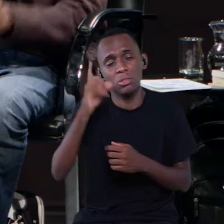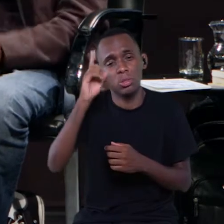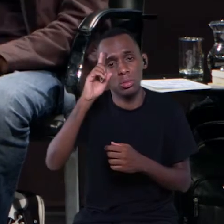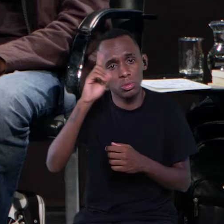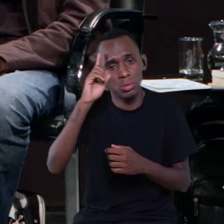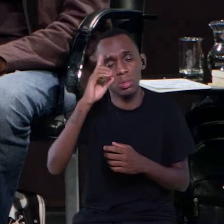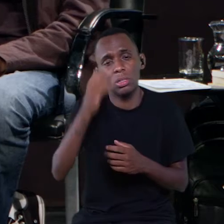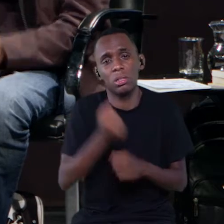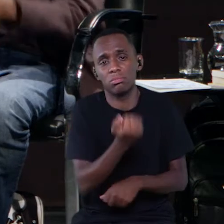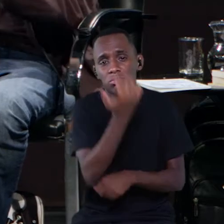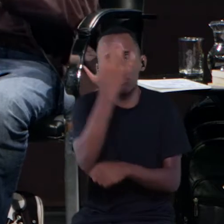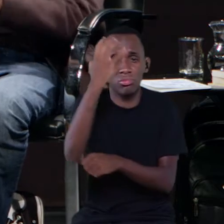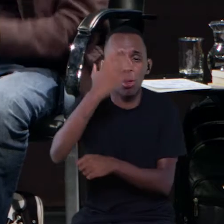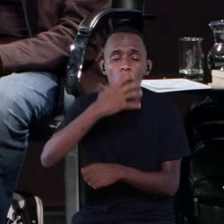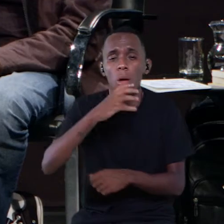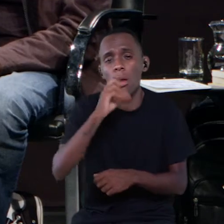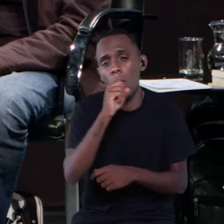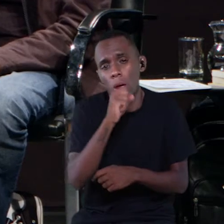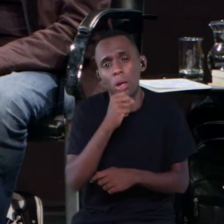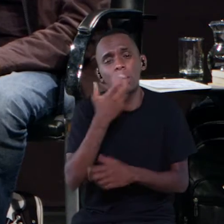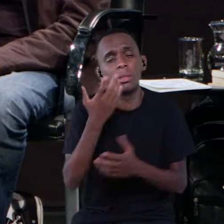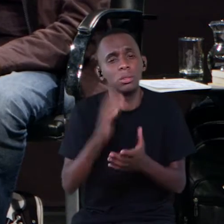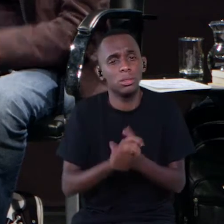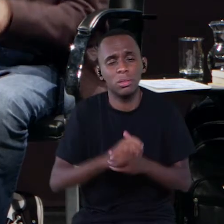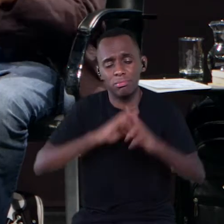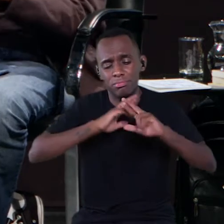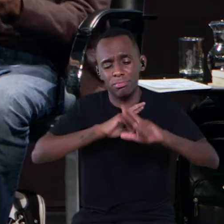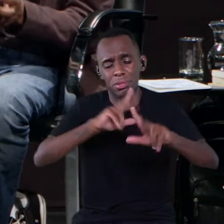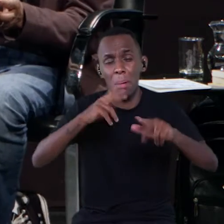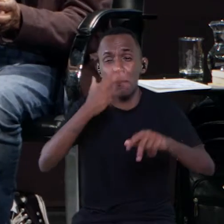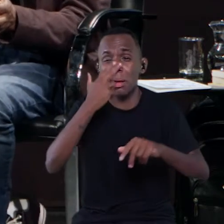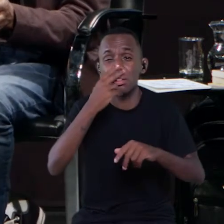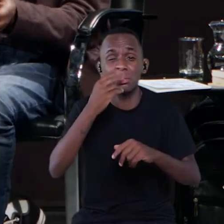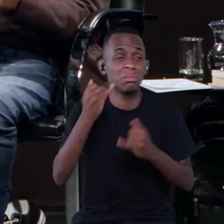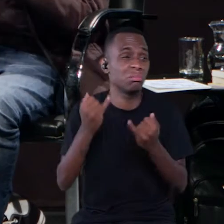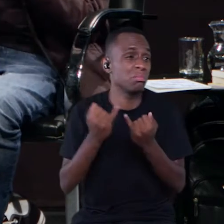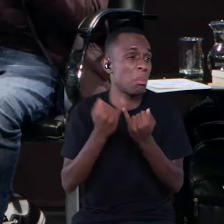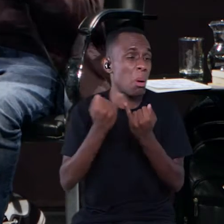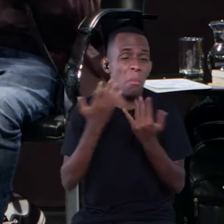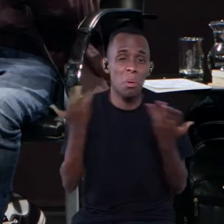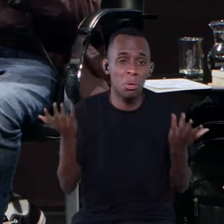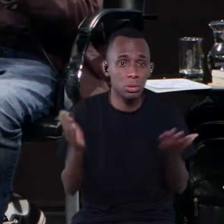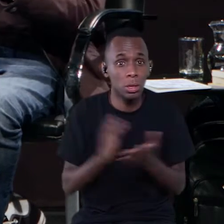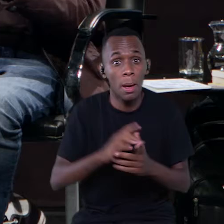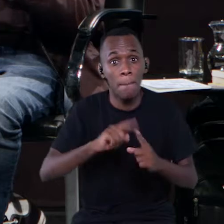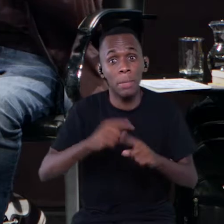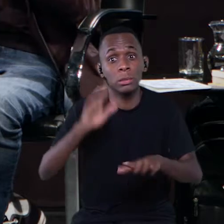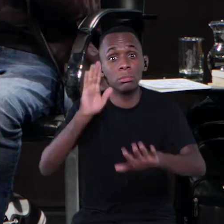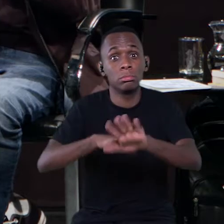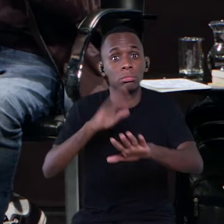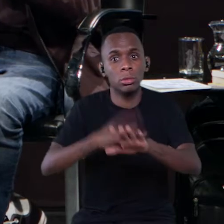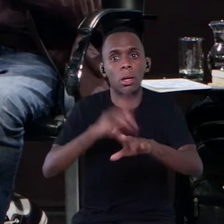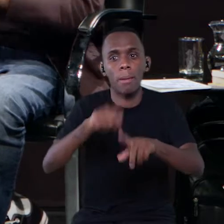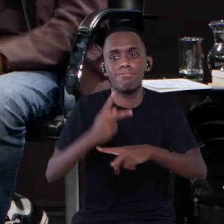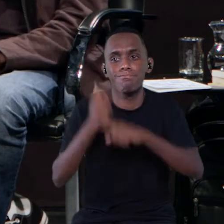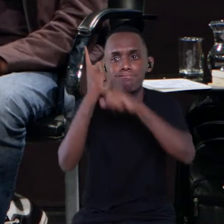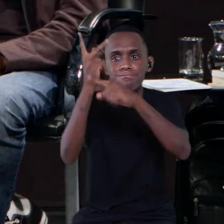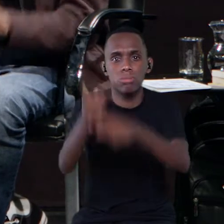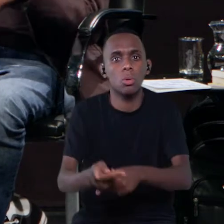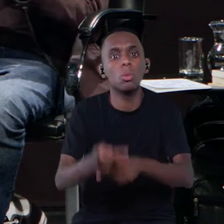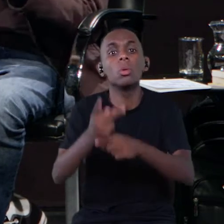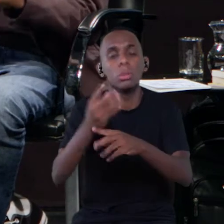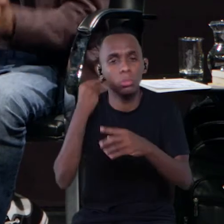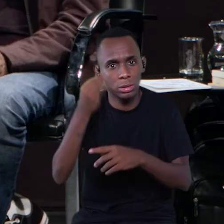de laranja, a flor do ipê que cai na rua. É tudo tão banal, mas é exatamente nessa banalidade que o livro procura buscar